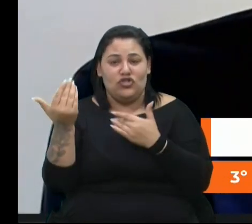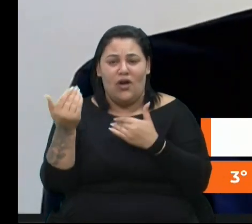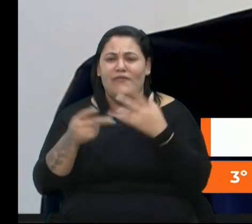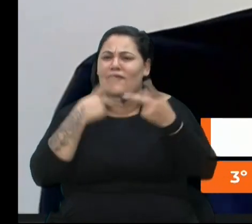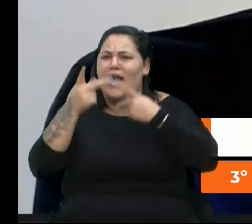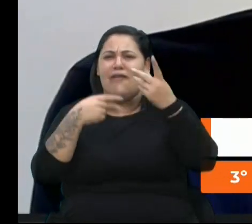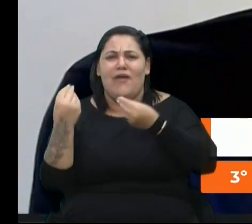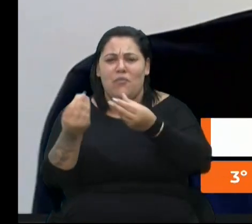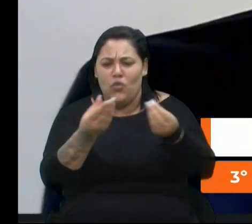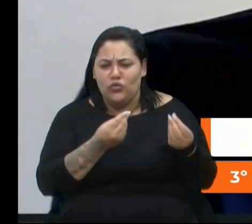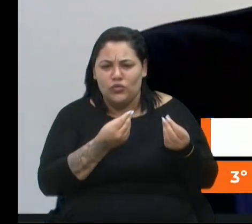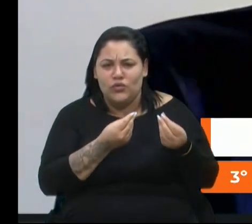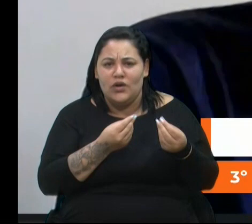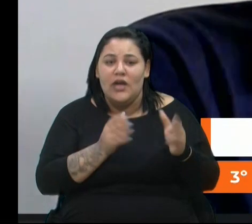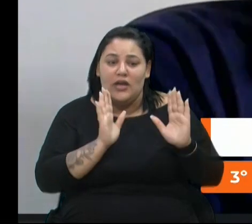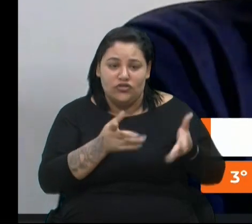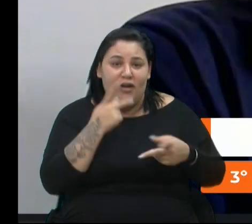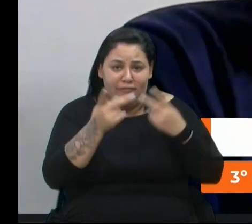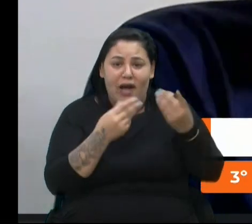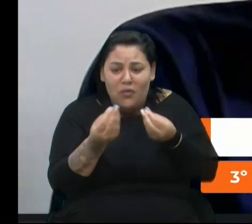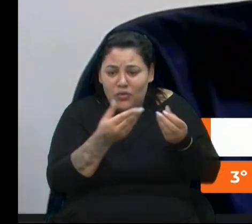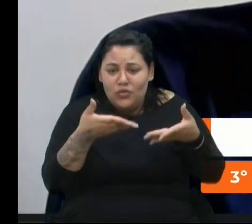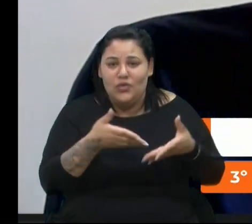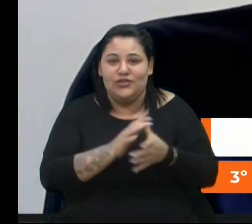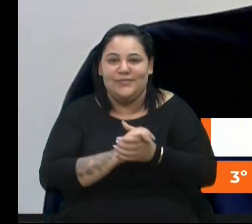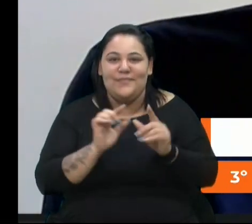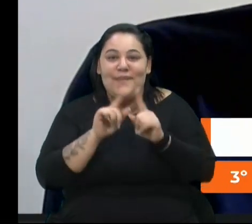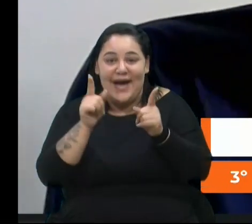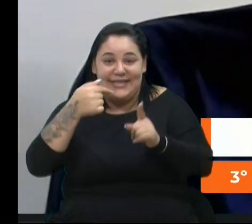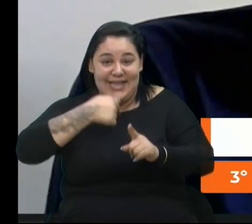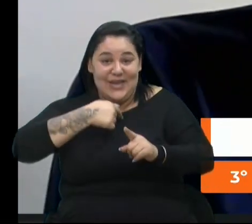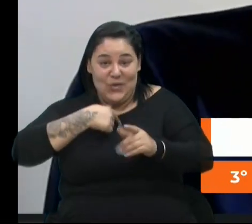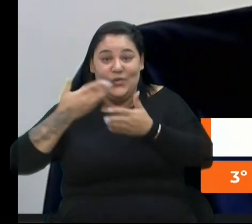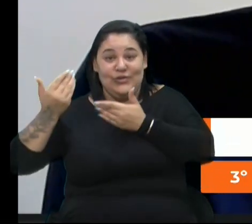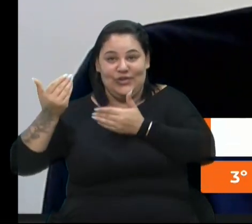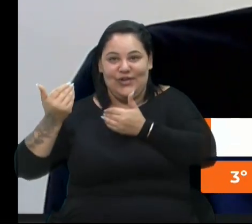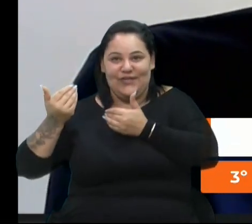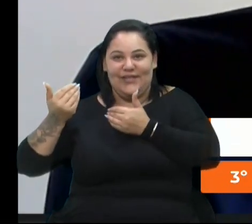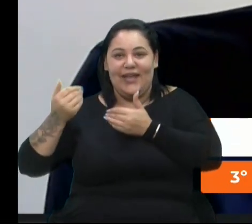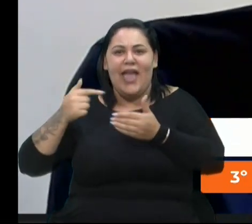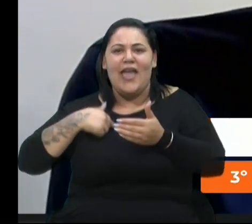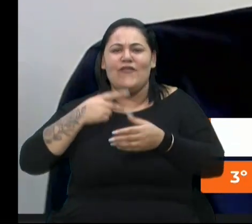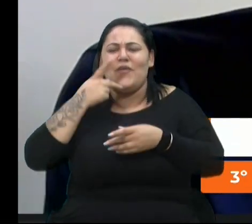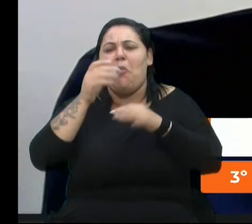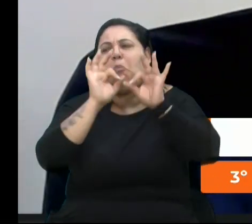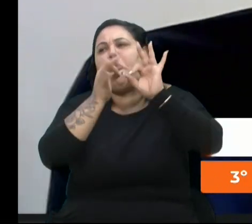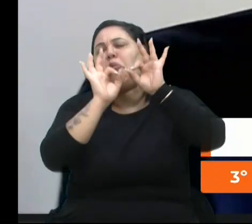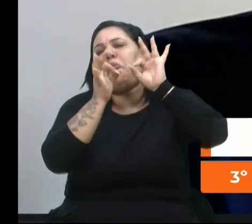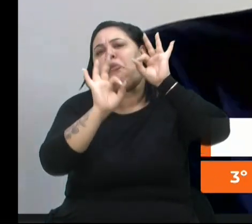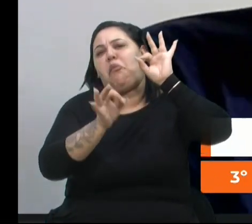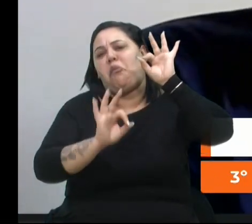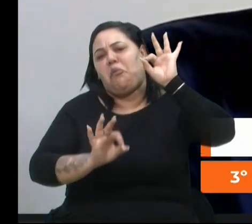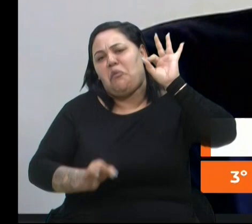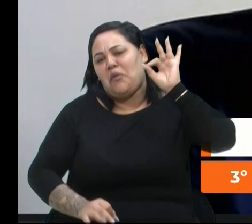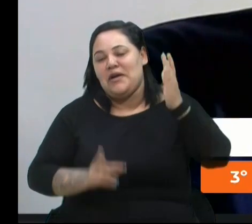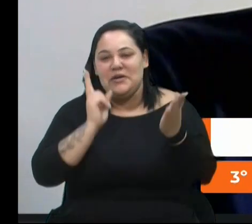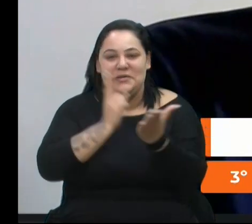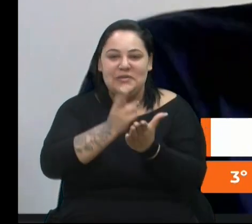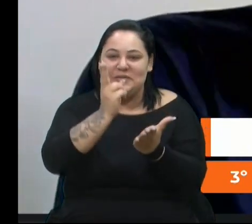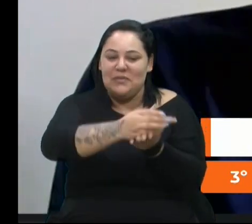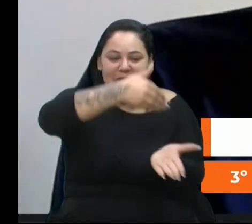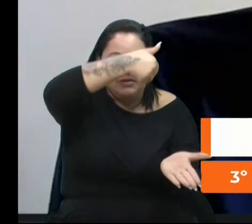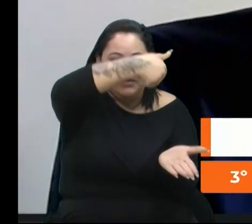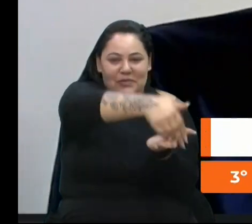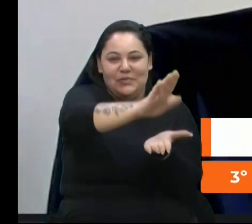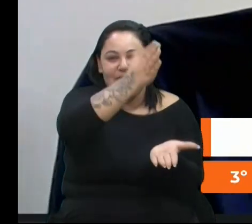dá para imaginar. Hoje eu já falo muito. Na minha adolescência, era muito mais. Eu vivia sendo expulso de sala de aula.